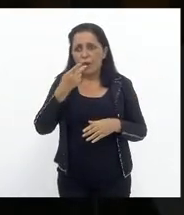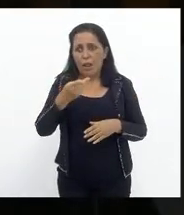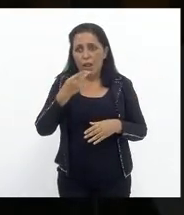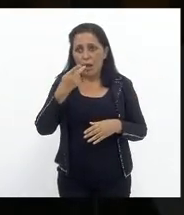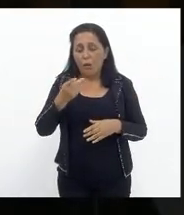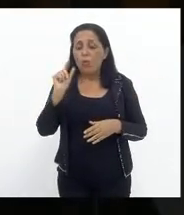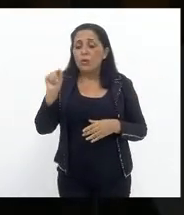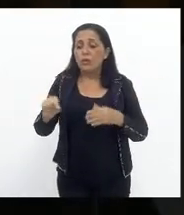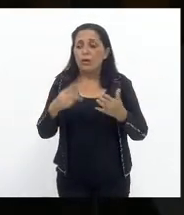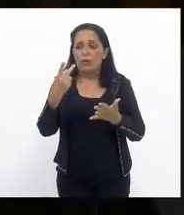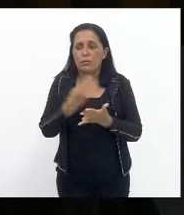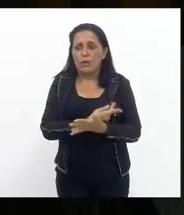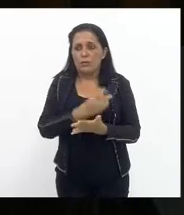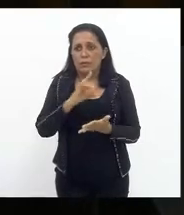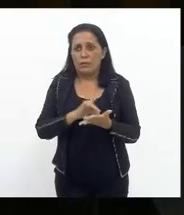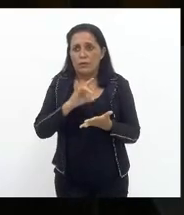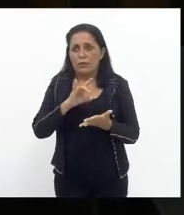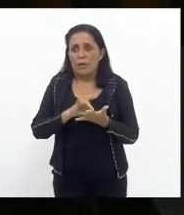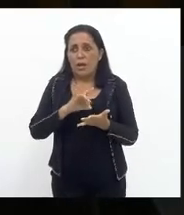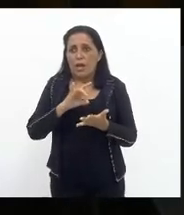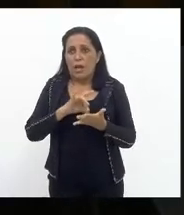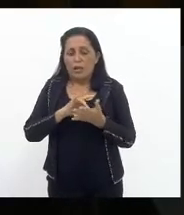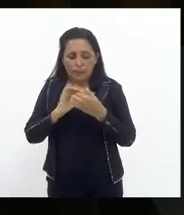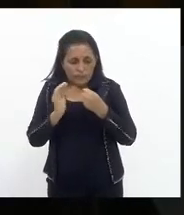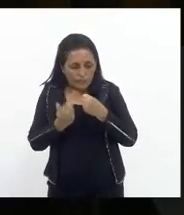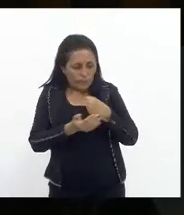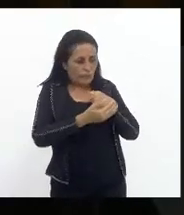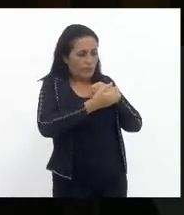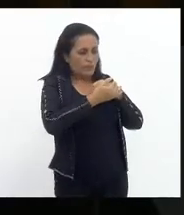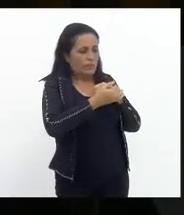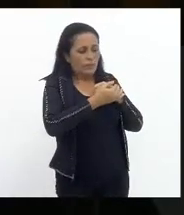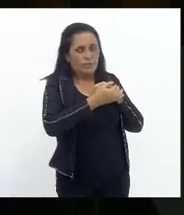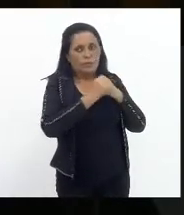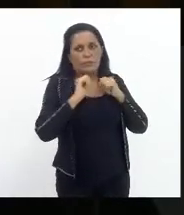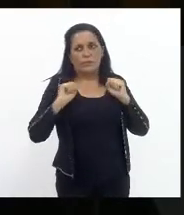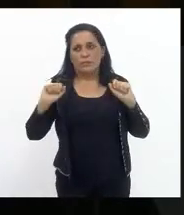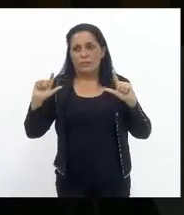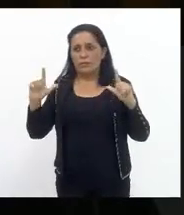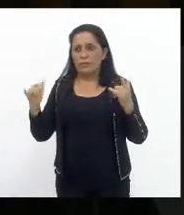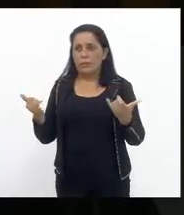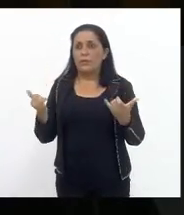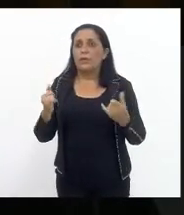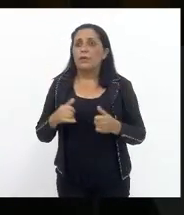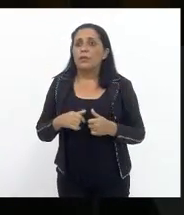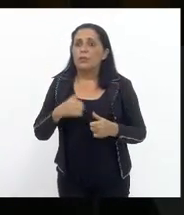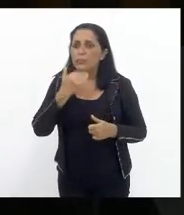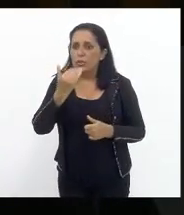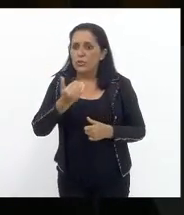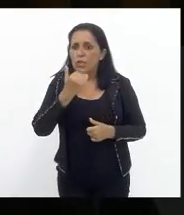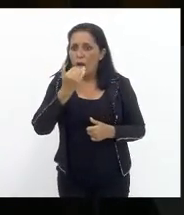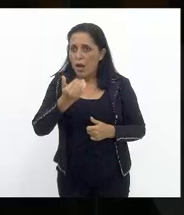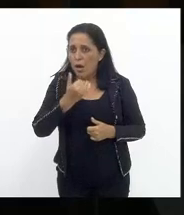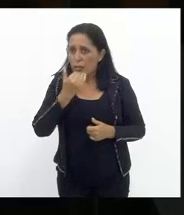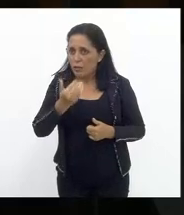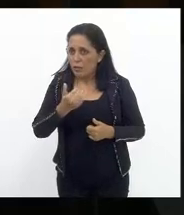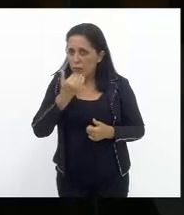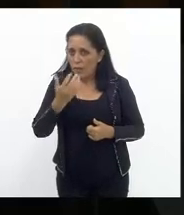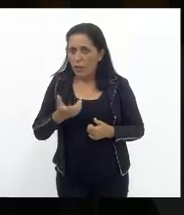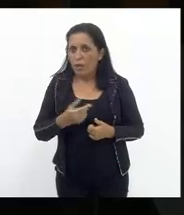vocês o que acontece, na verdade, nos bastidores dessa casa. Porque não adianta um